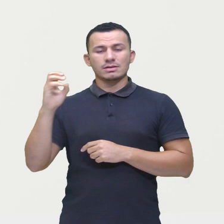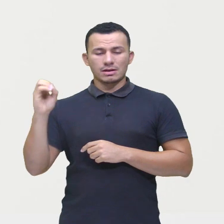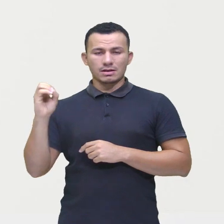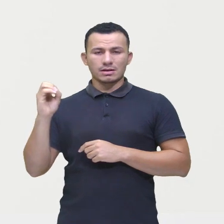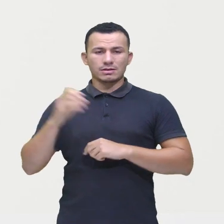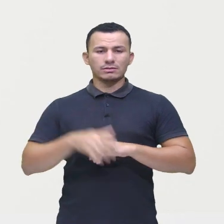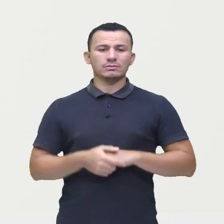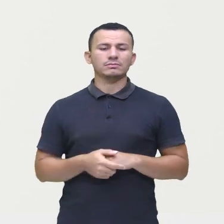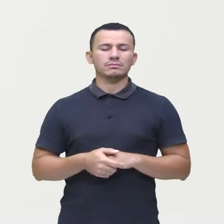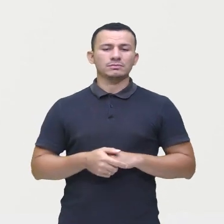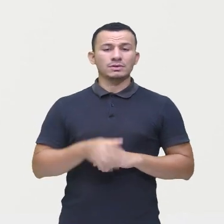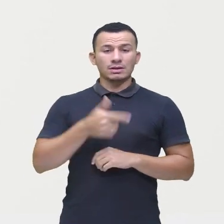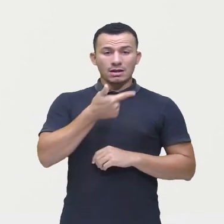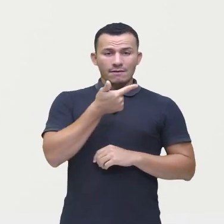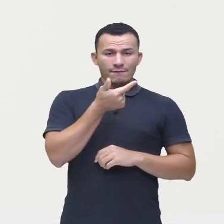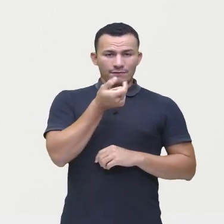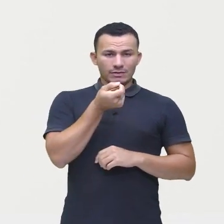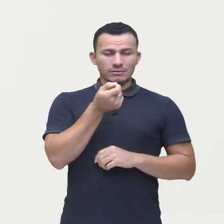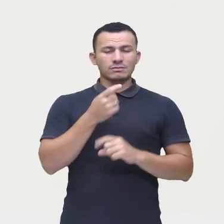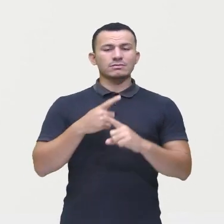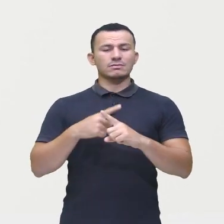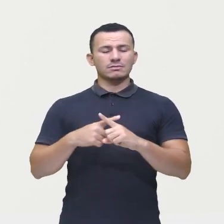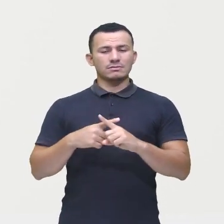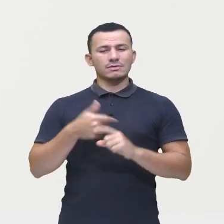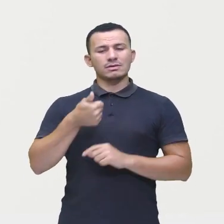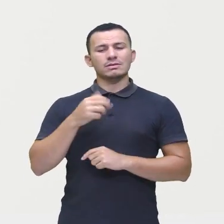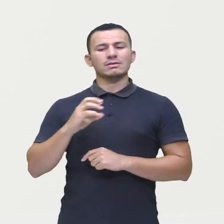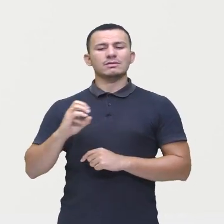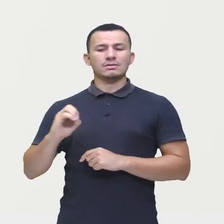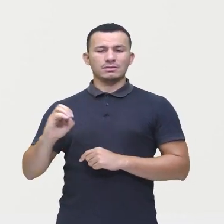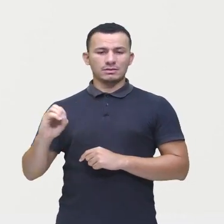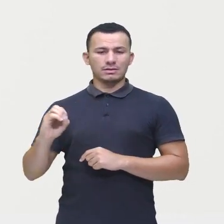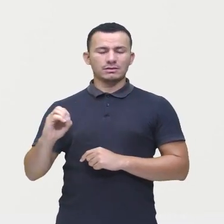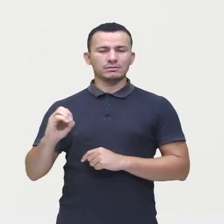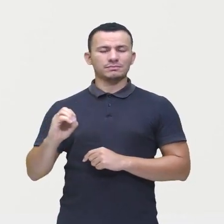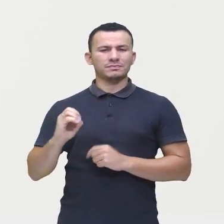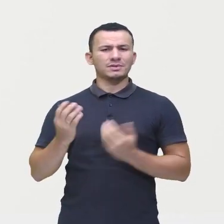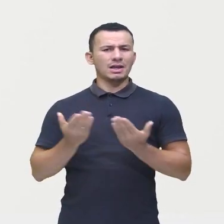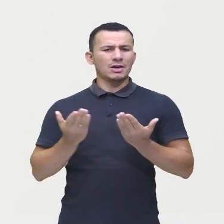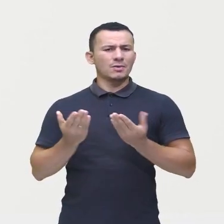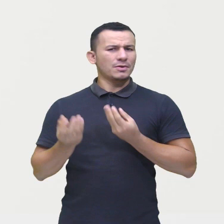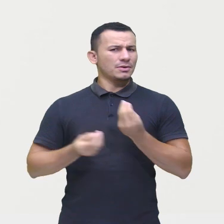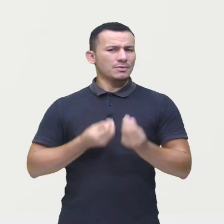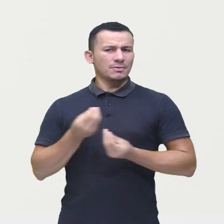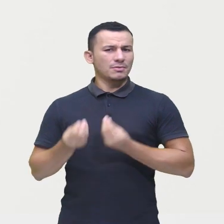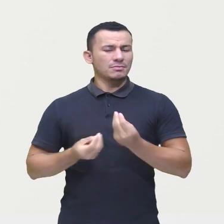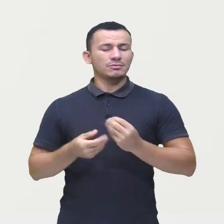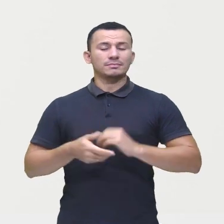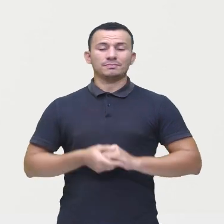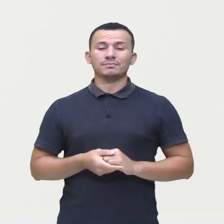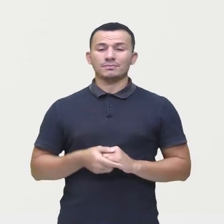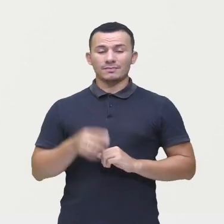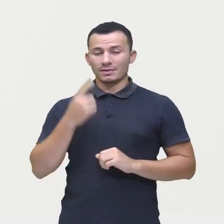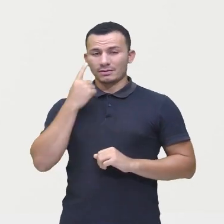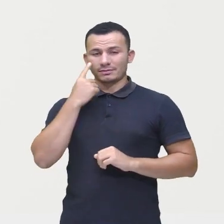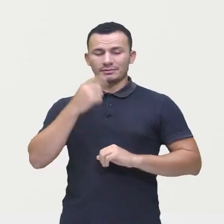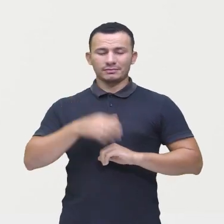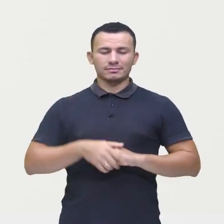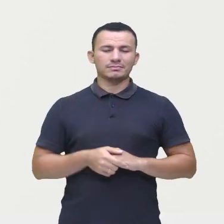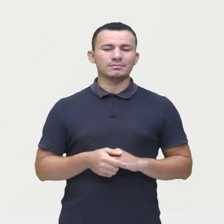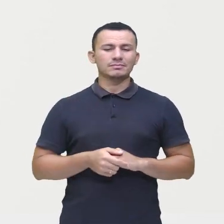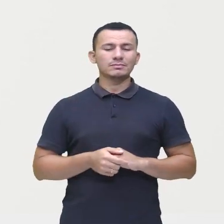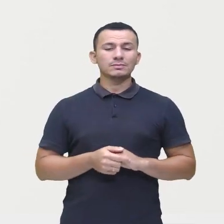tenho 20 vezes 100. O que eu faço agora, professor? Vamos lá. Vou